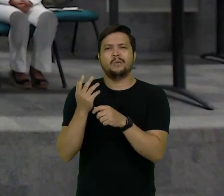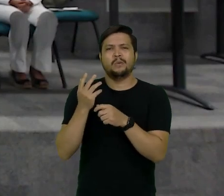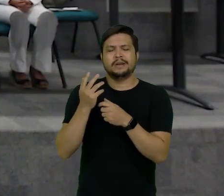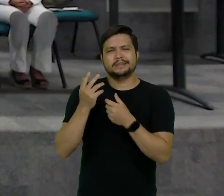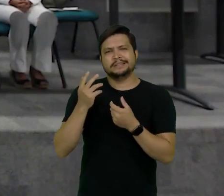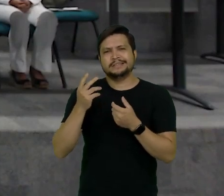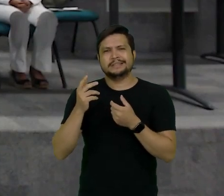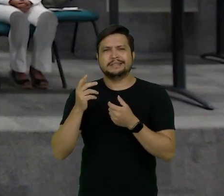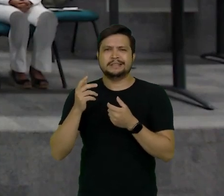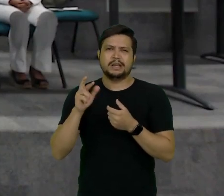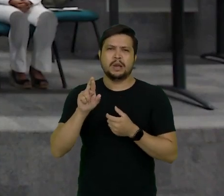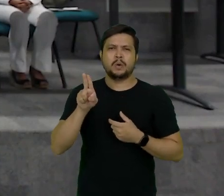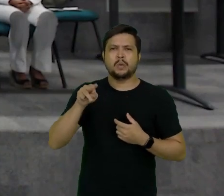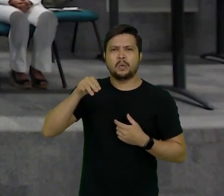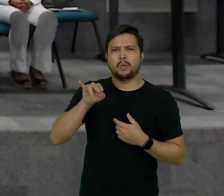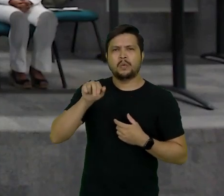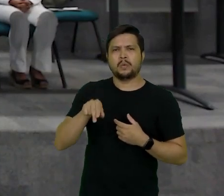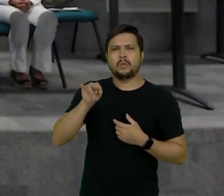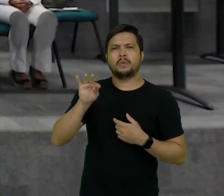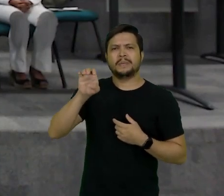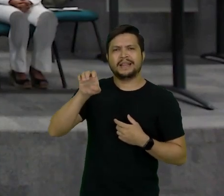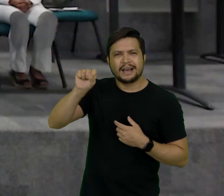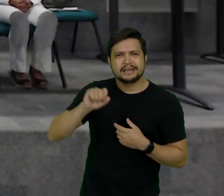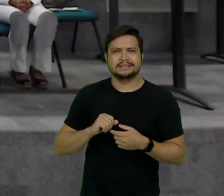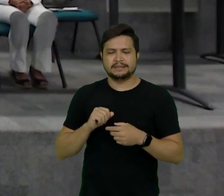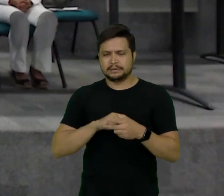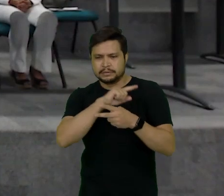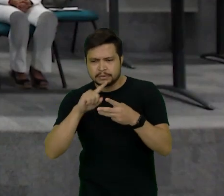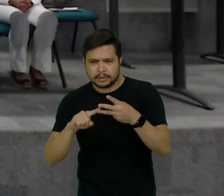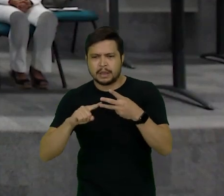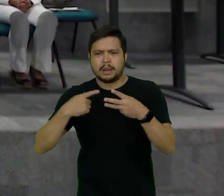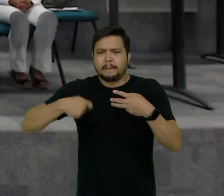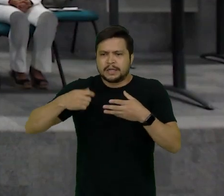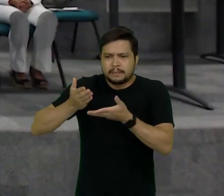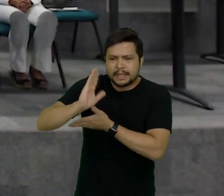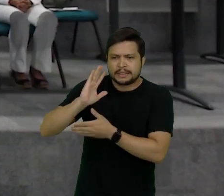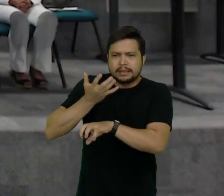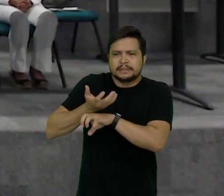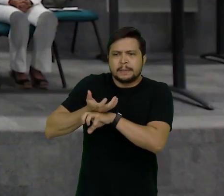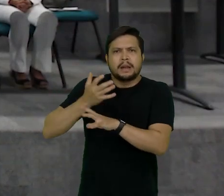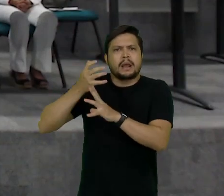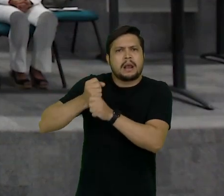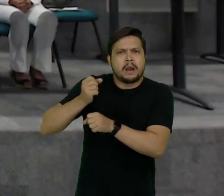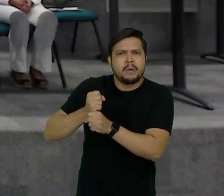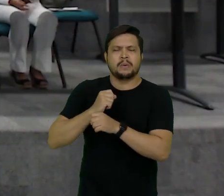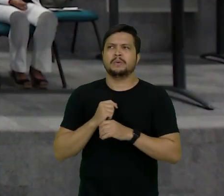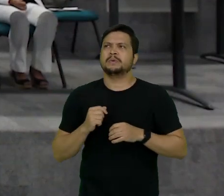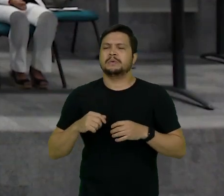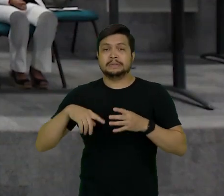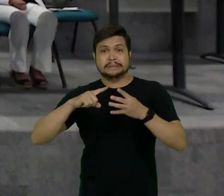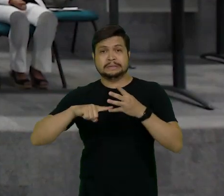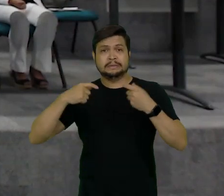fechar aquele cálculo. Tem que falar da nutrição, né? Meu Deus, eu tenho que defender o TCC. Mas vocês